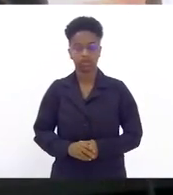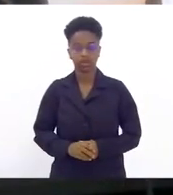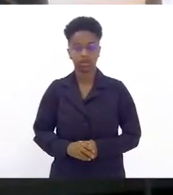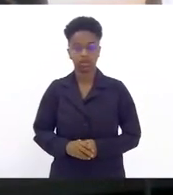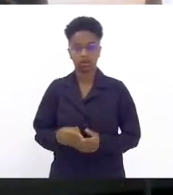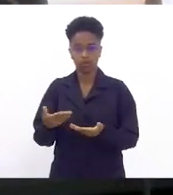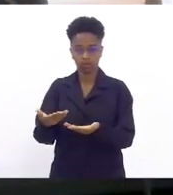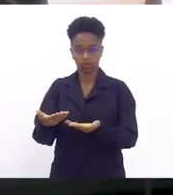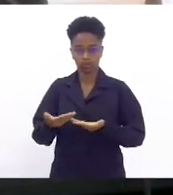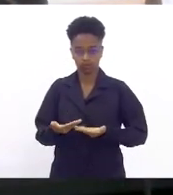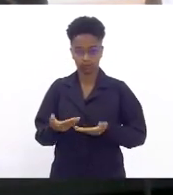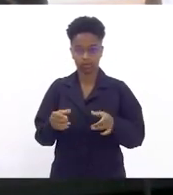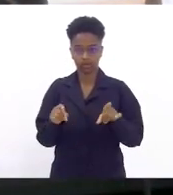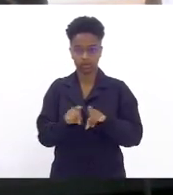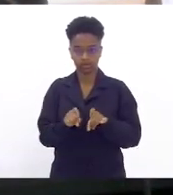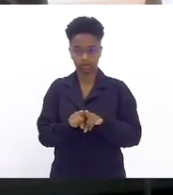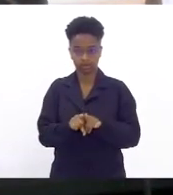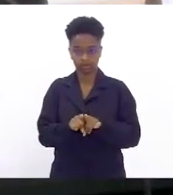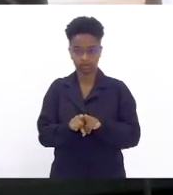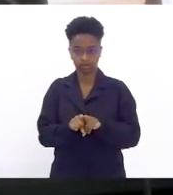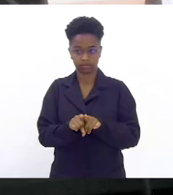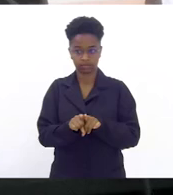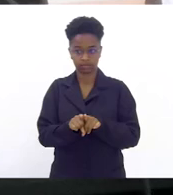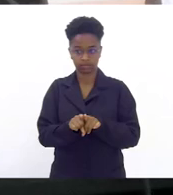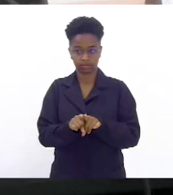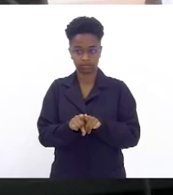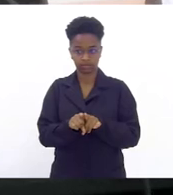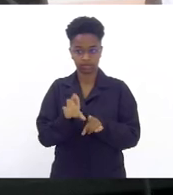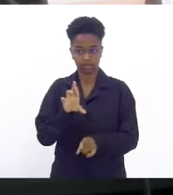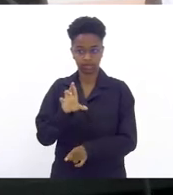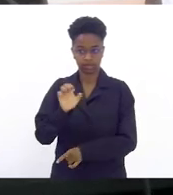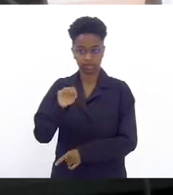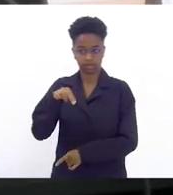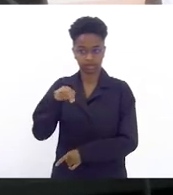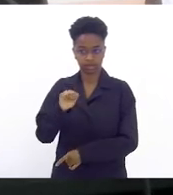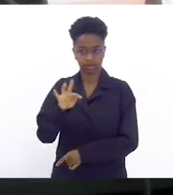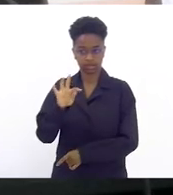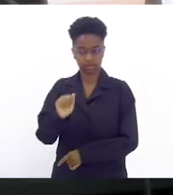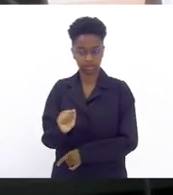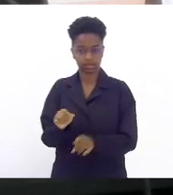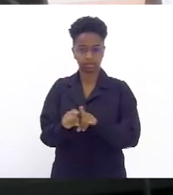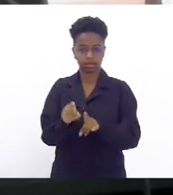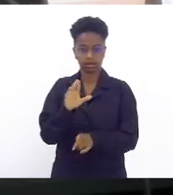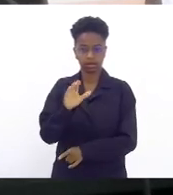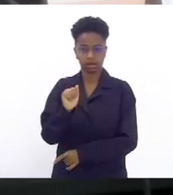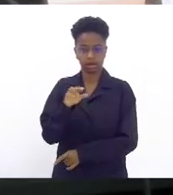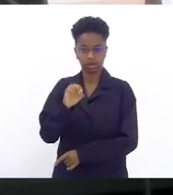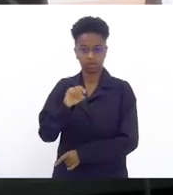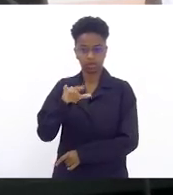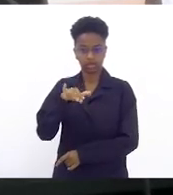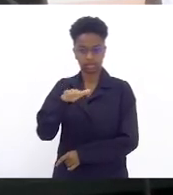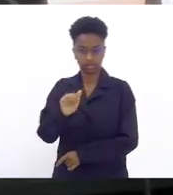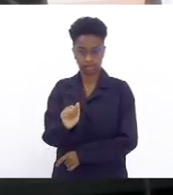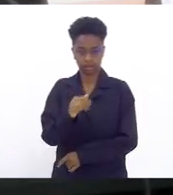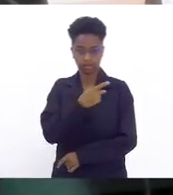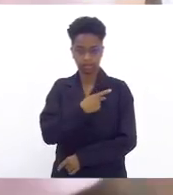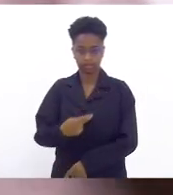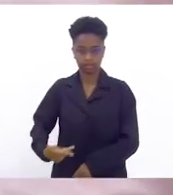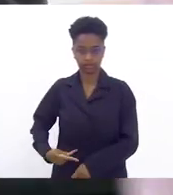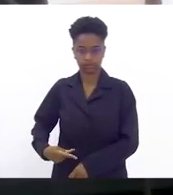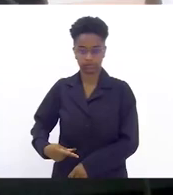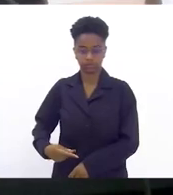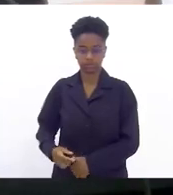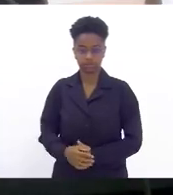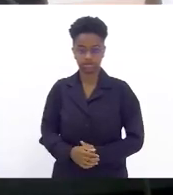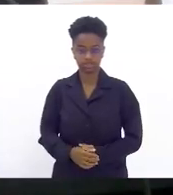também a representante da Faetec a senhora Carolina Alves da Costa presidente da Faetec para compor